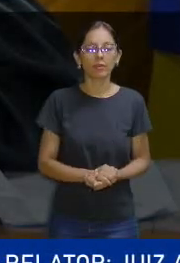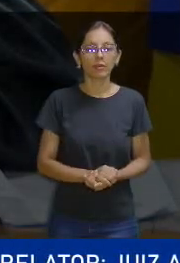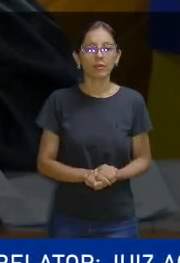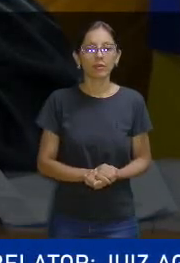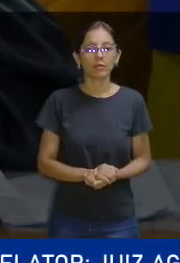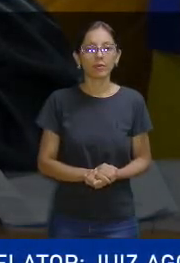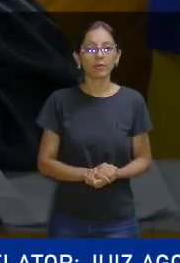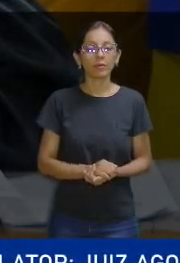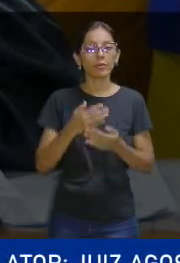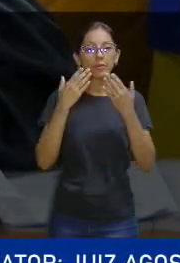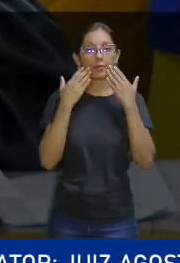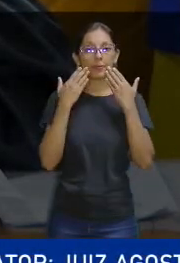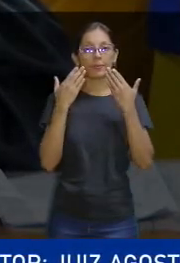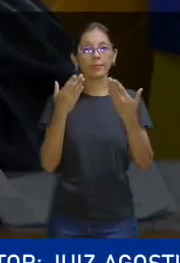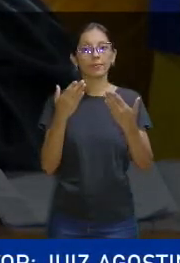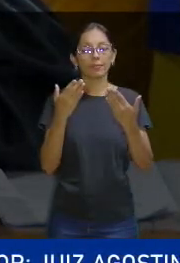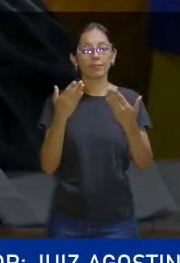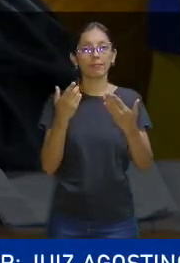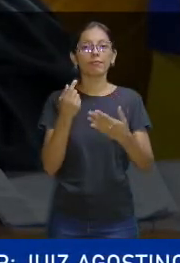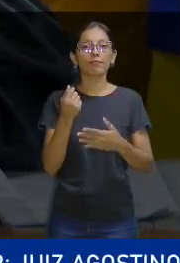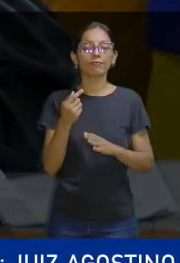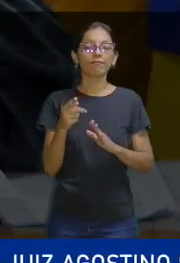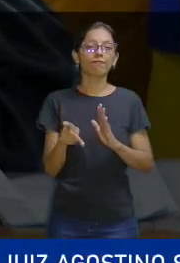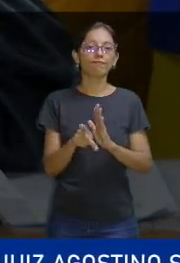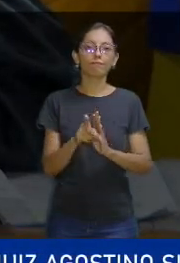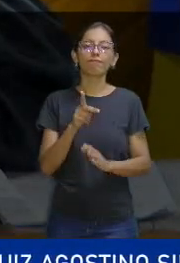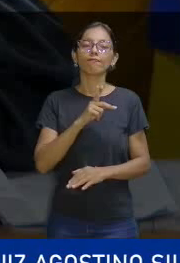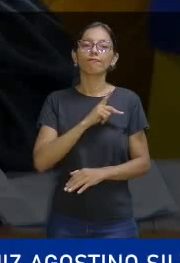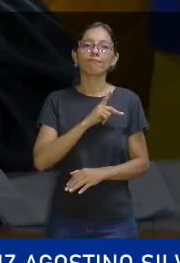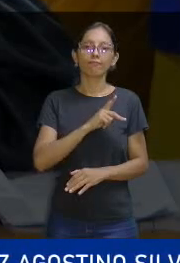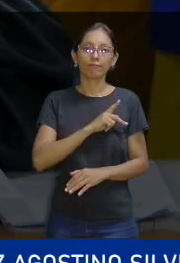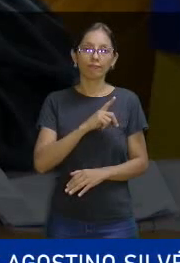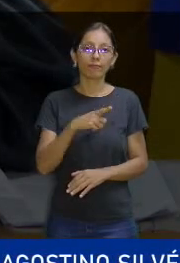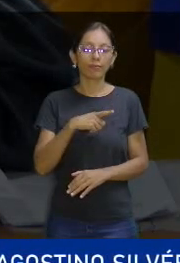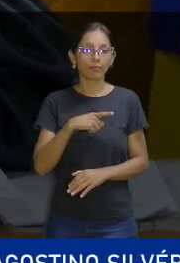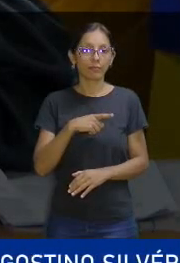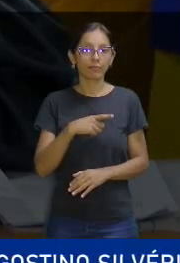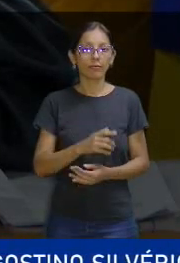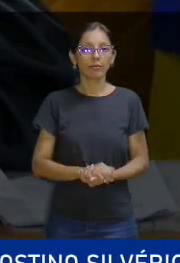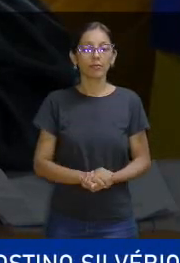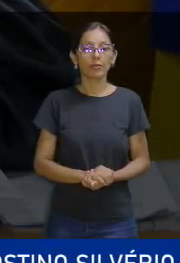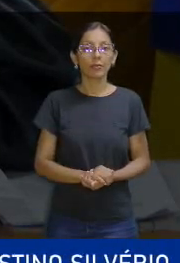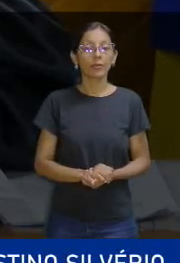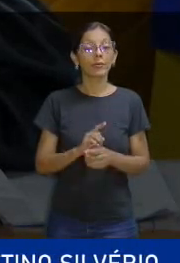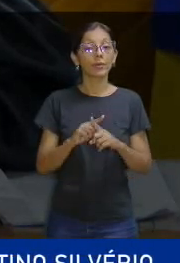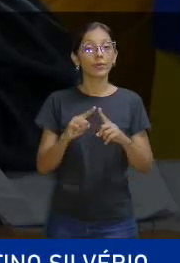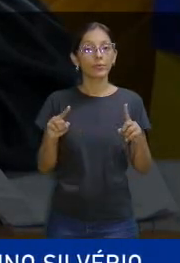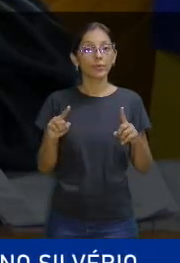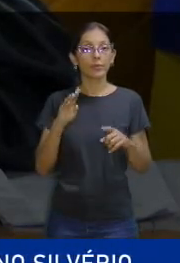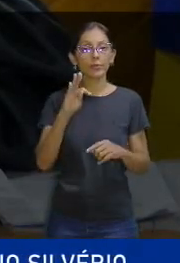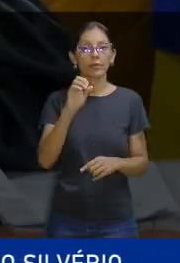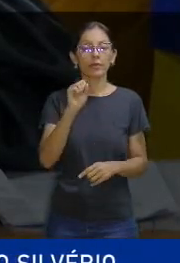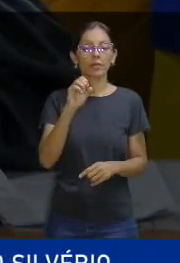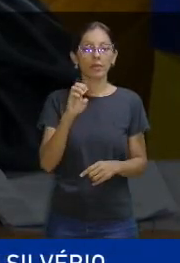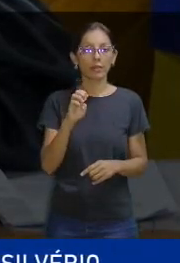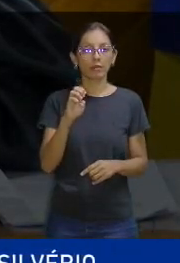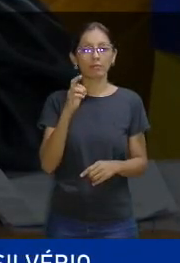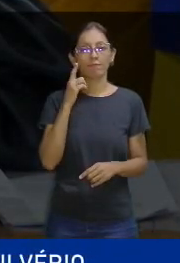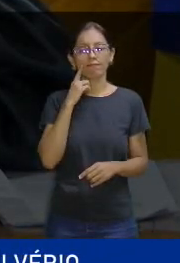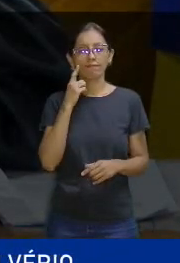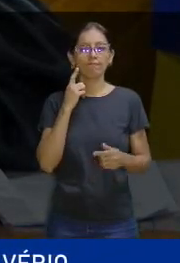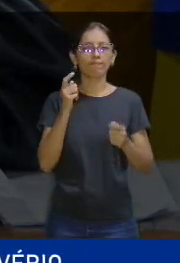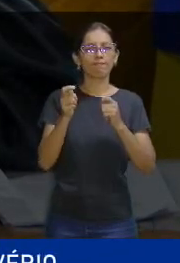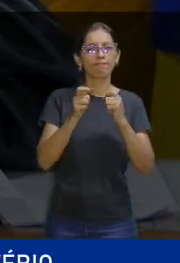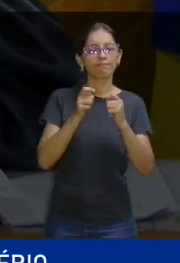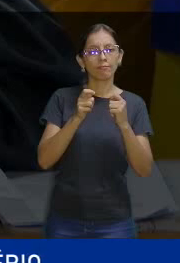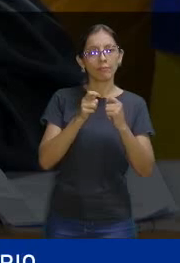origem pública dos recursos. Como pontuado pelo TSE, tais omissões inviabilizam o controle da